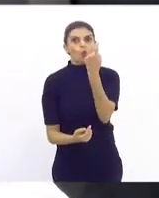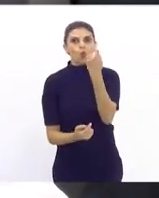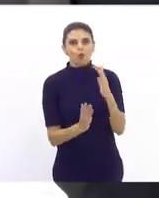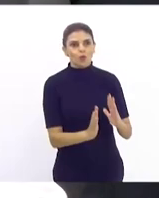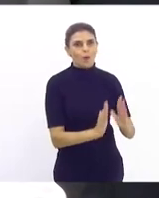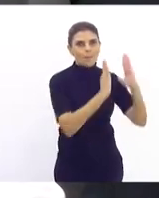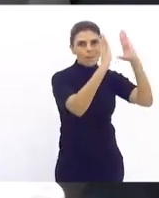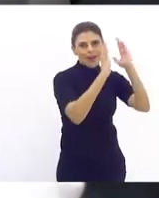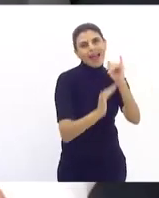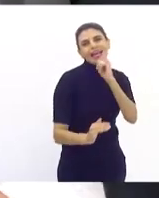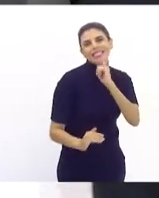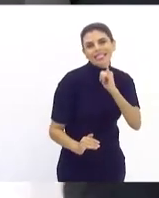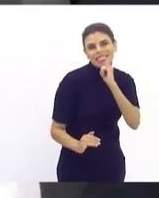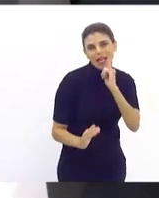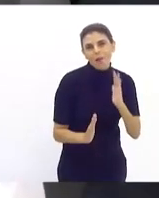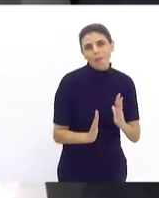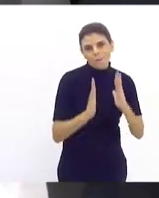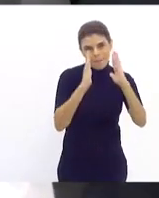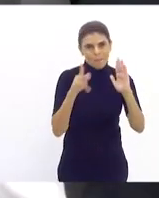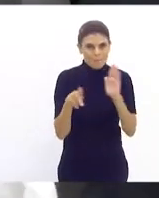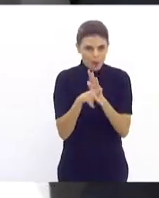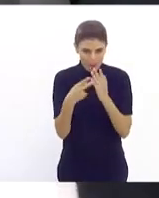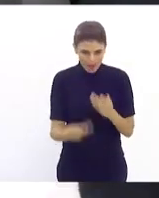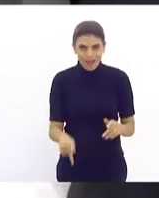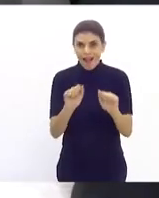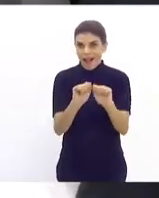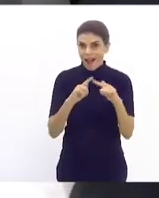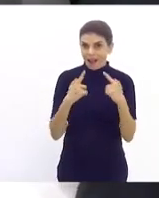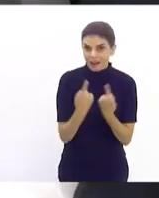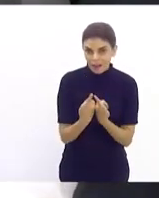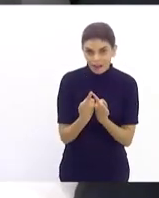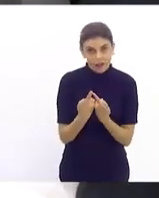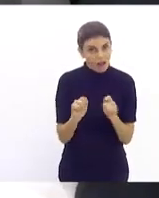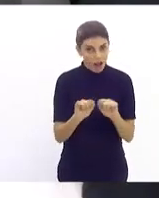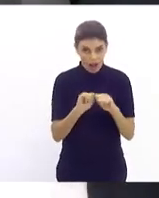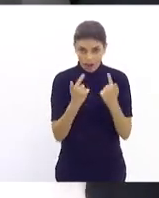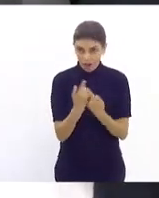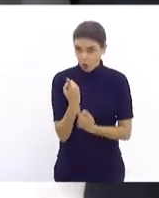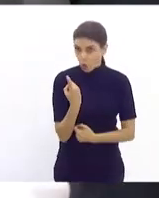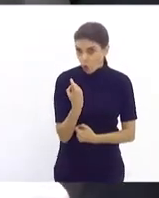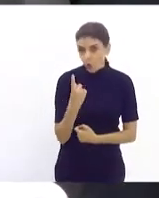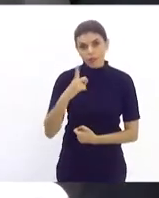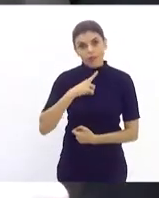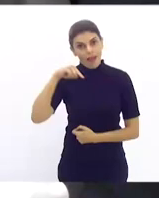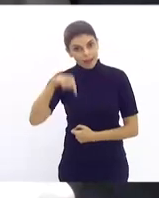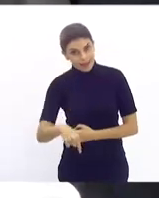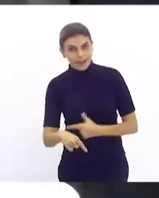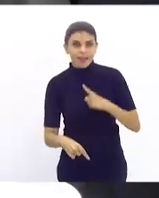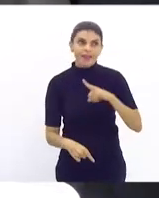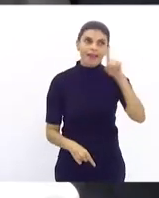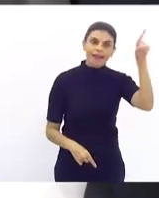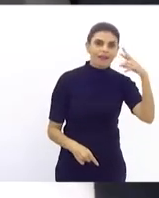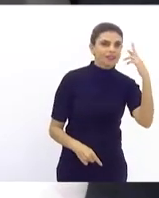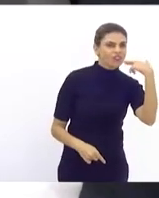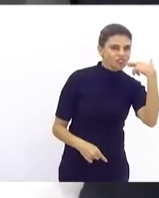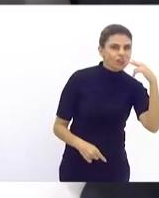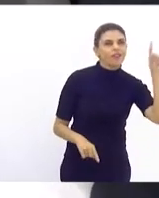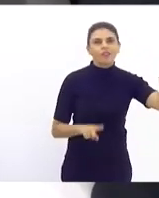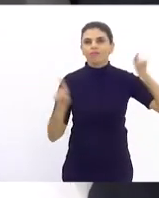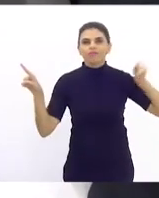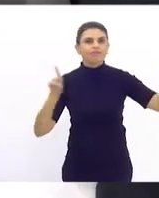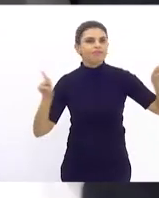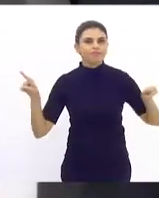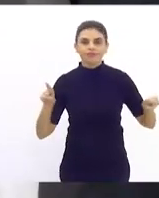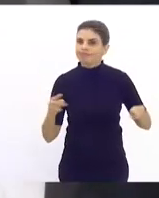Foi usado aqui como exemplo o prédio da Alerj. Mas a Alerj é o único prédio. tem aqui, tem o Tiradentes, mas nós